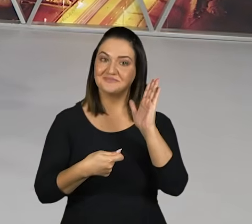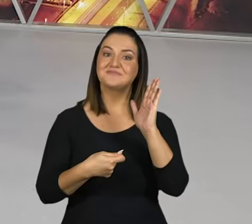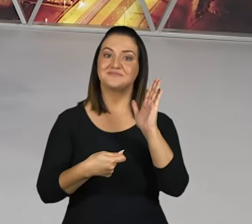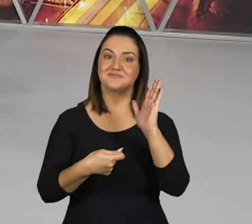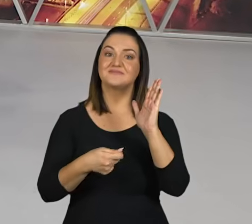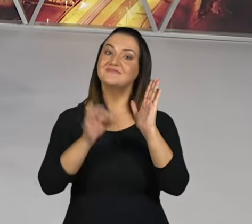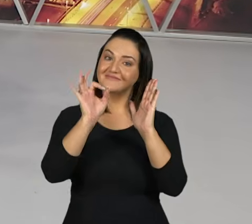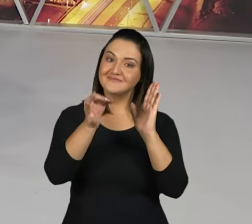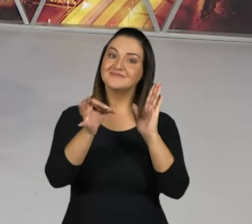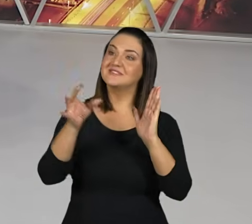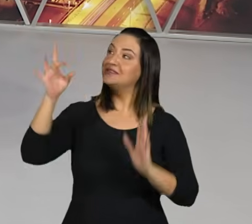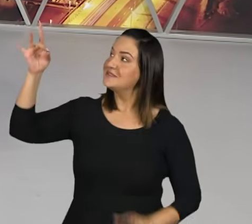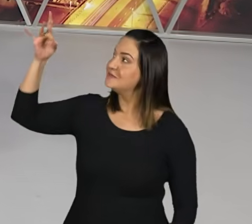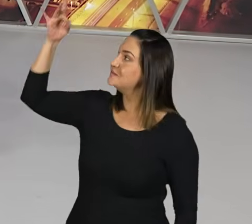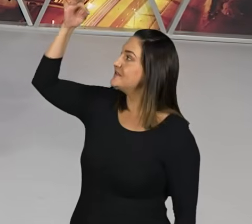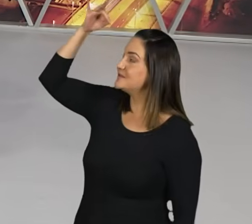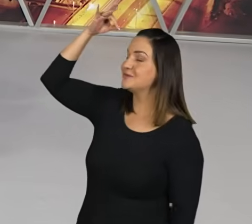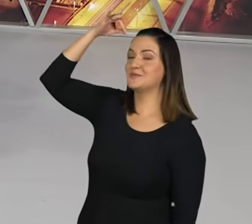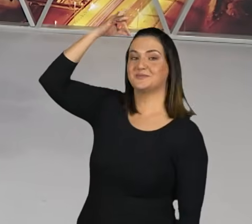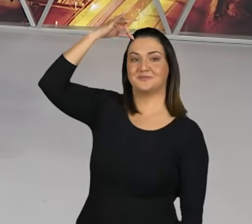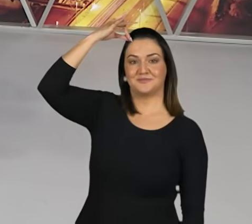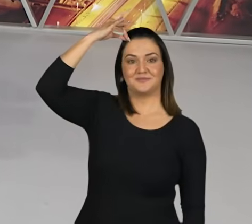É exatamente o Espírito Santo